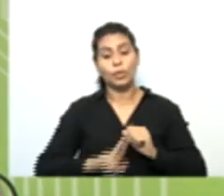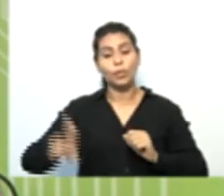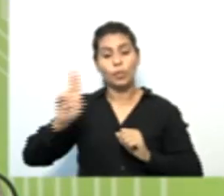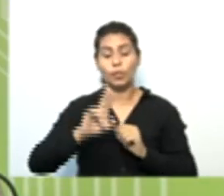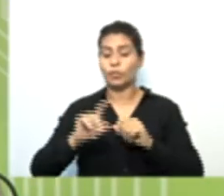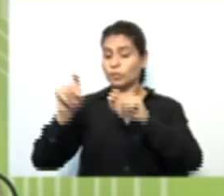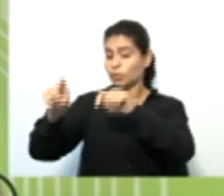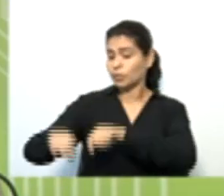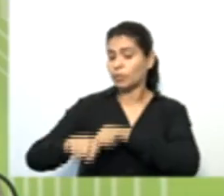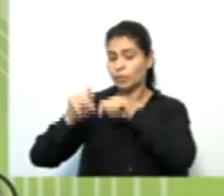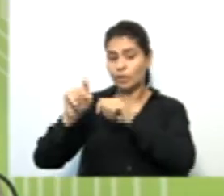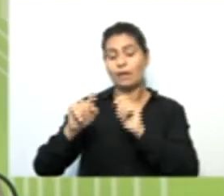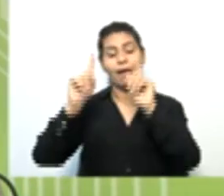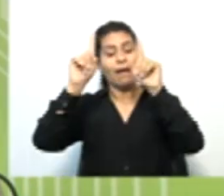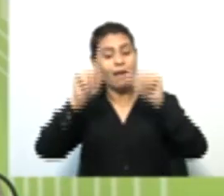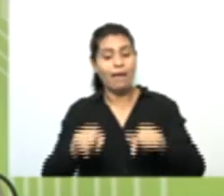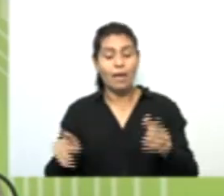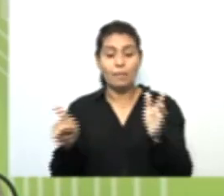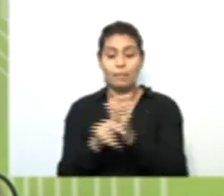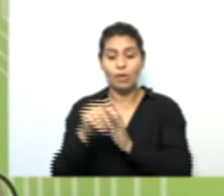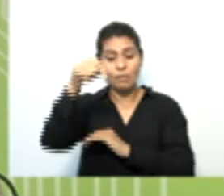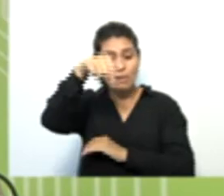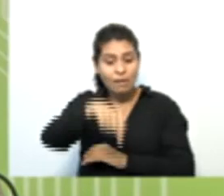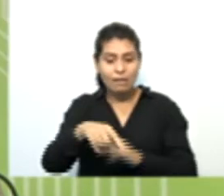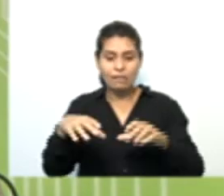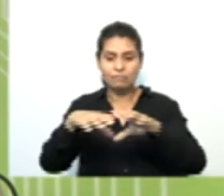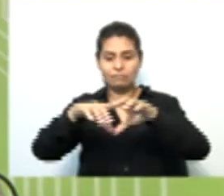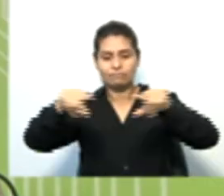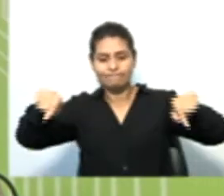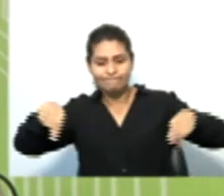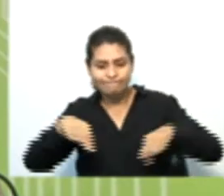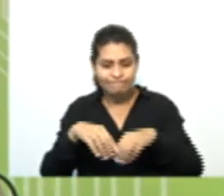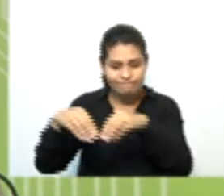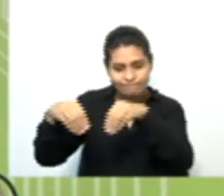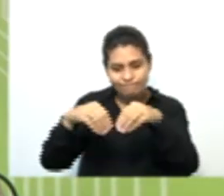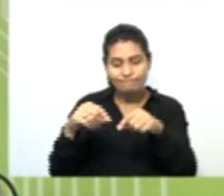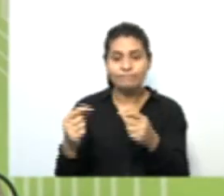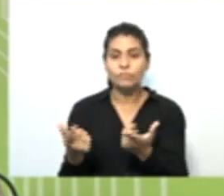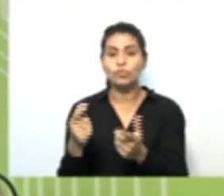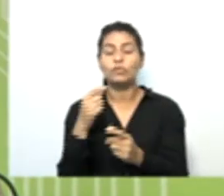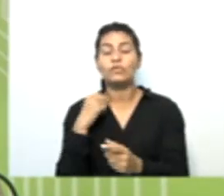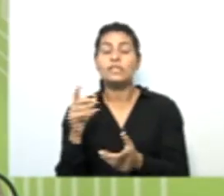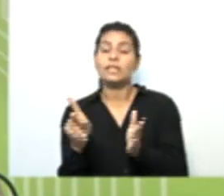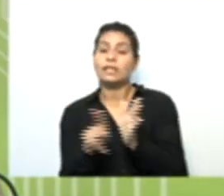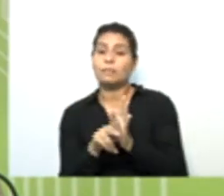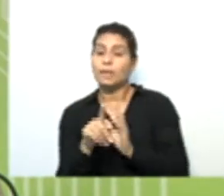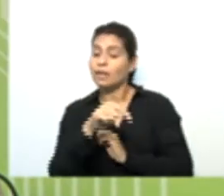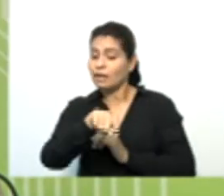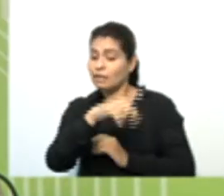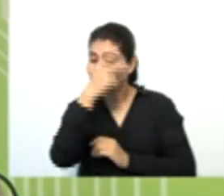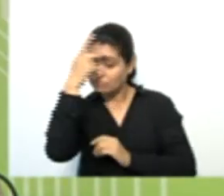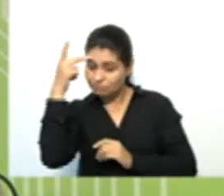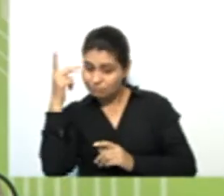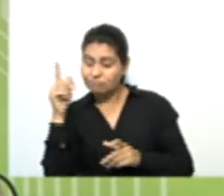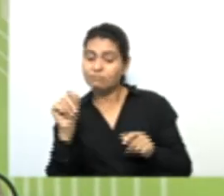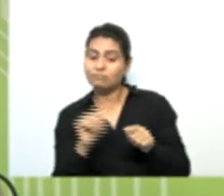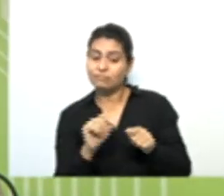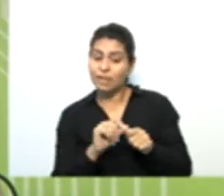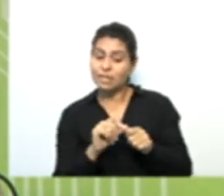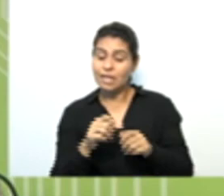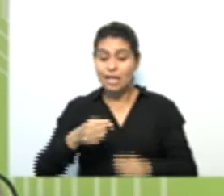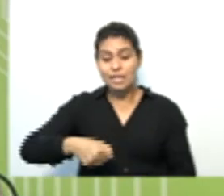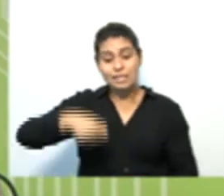rural produz, é produzido ali por pequenos produtores. O que você produz de vegetais, grande parte dos vegetais, a